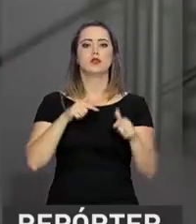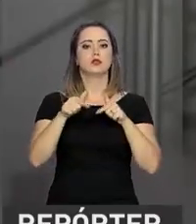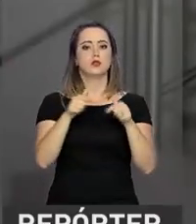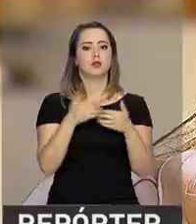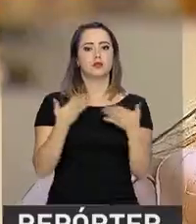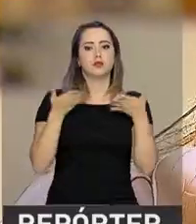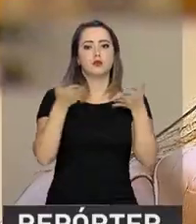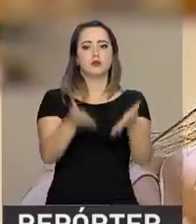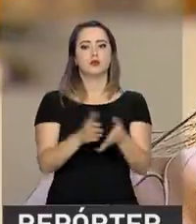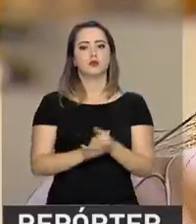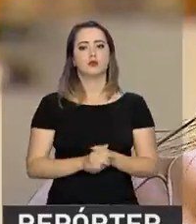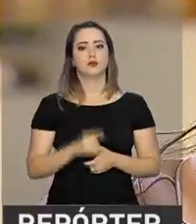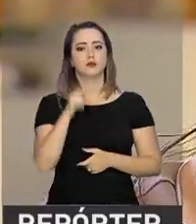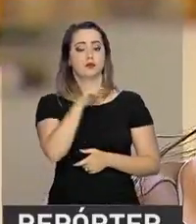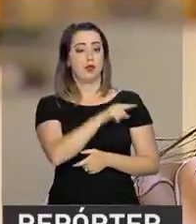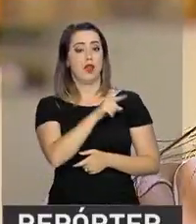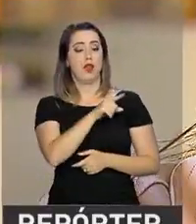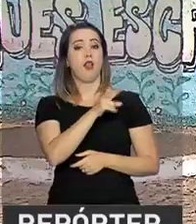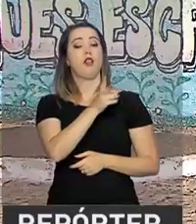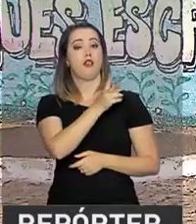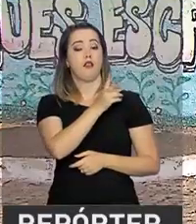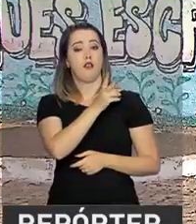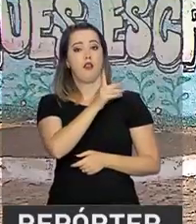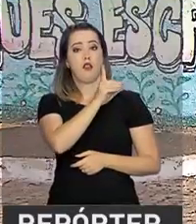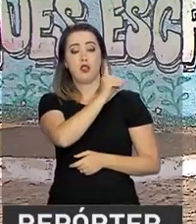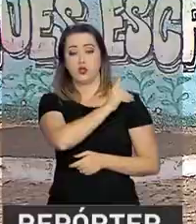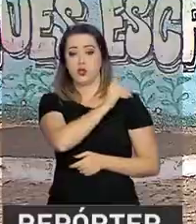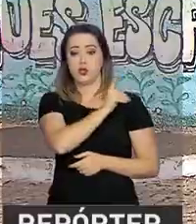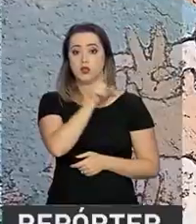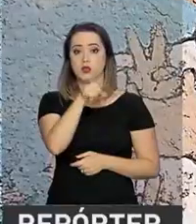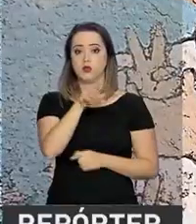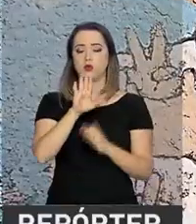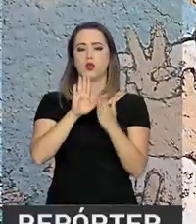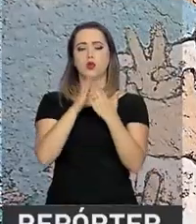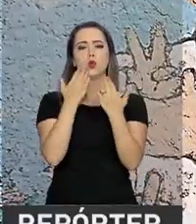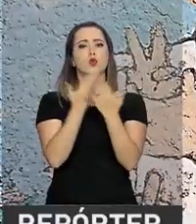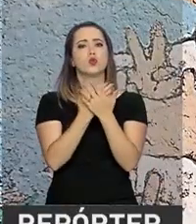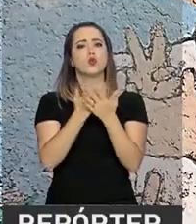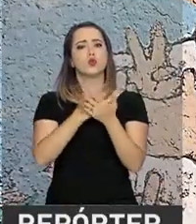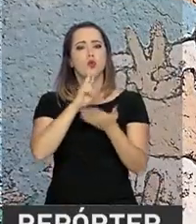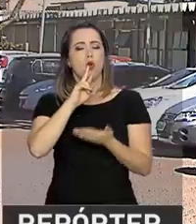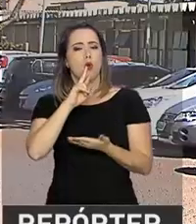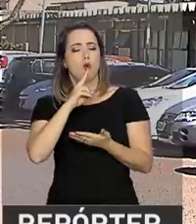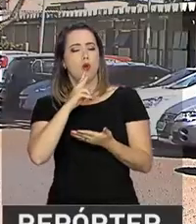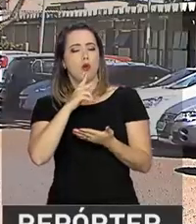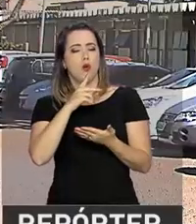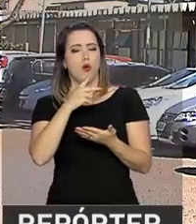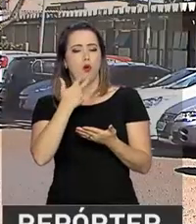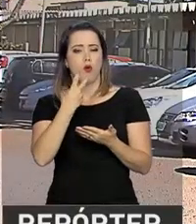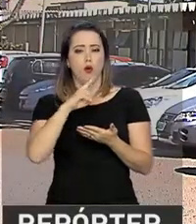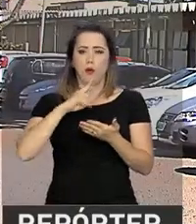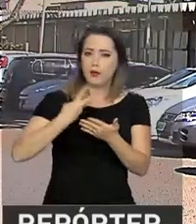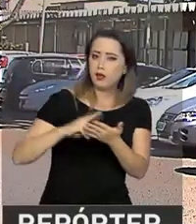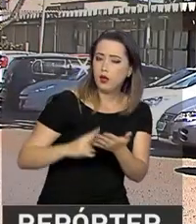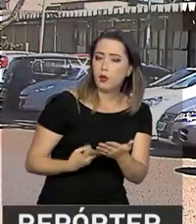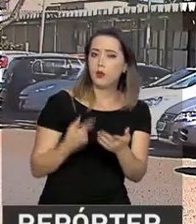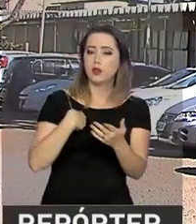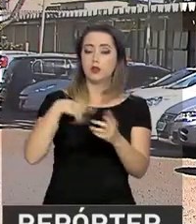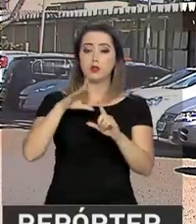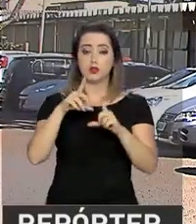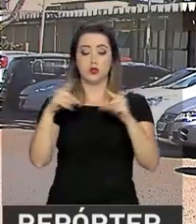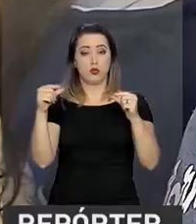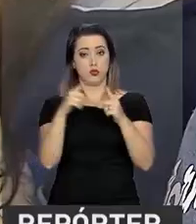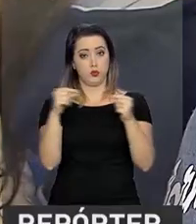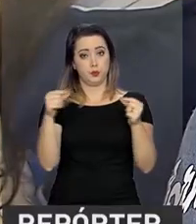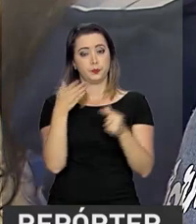participarem. Maristela é diretora da Escola Bilingue Libras e Português Escrito de Itaguatinga, cidade a cerca de 30 quilômetros do